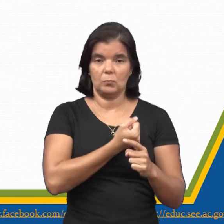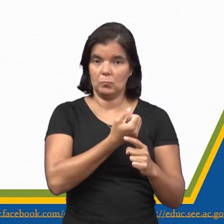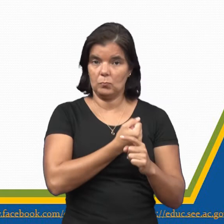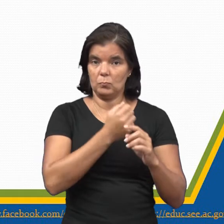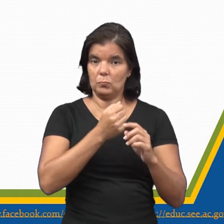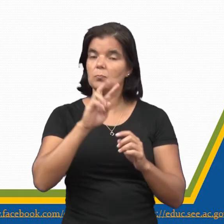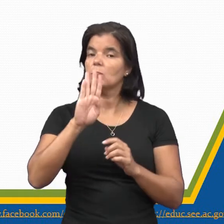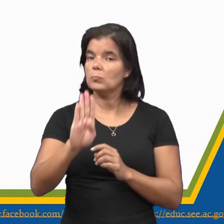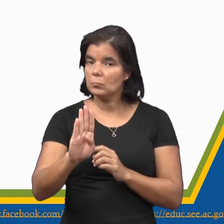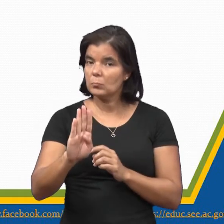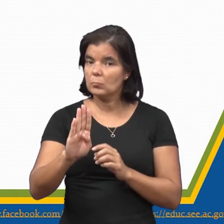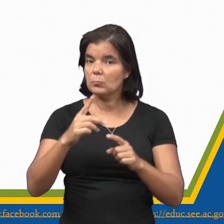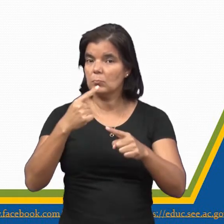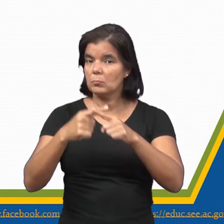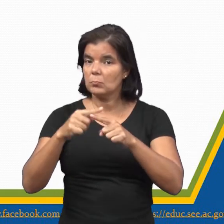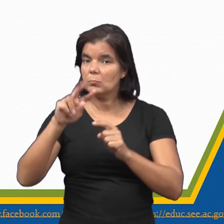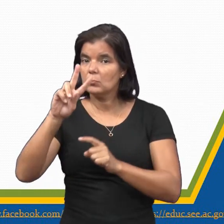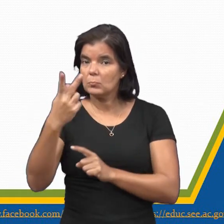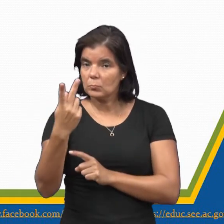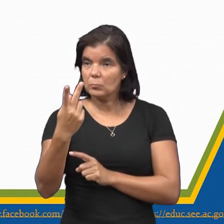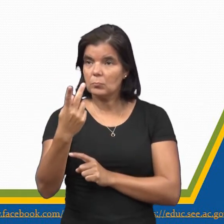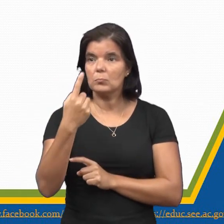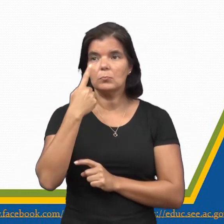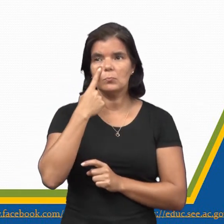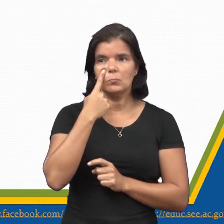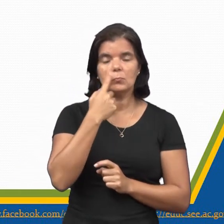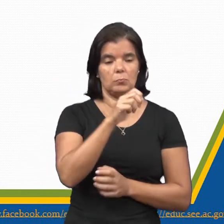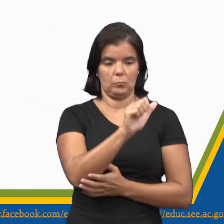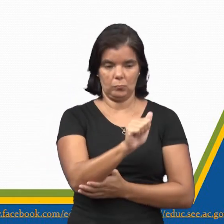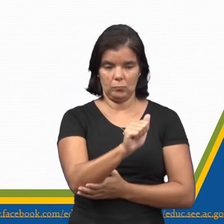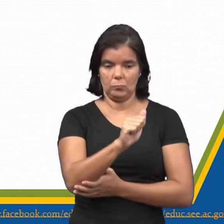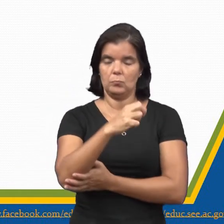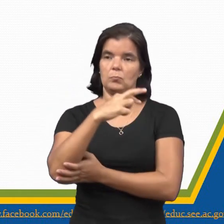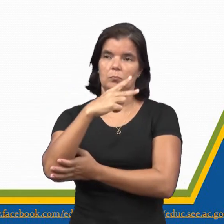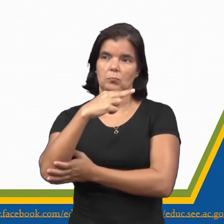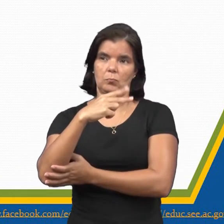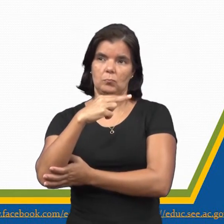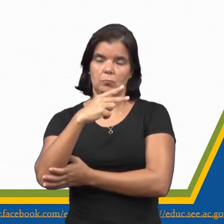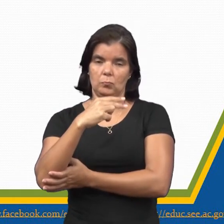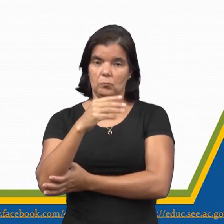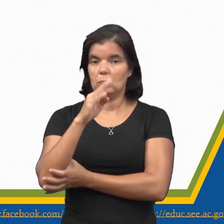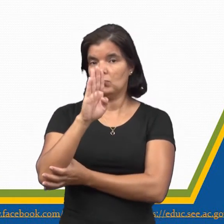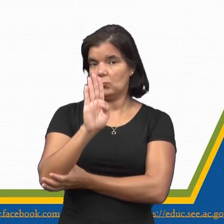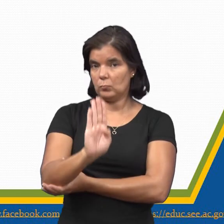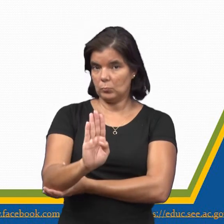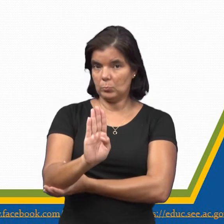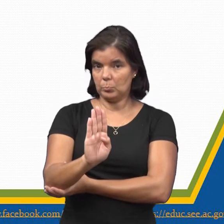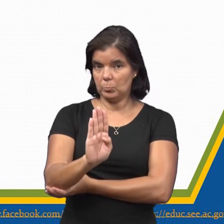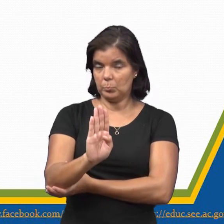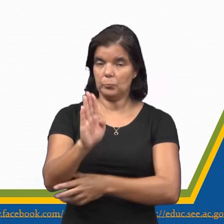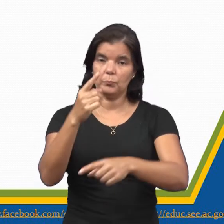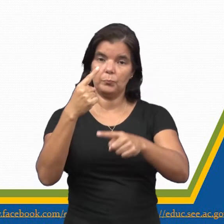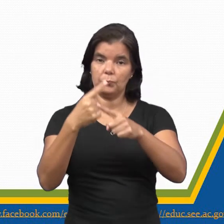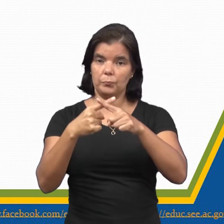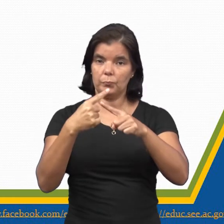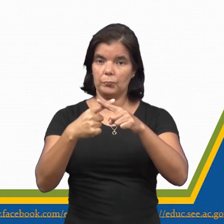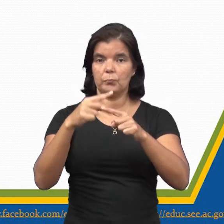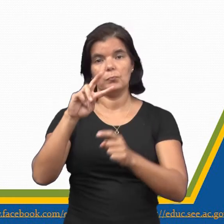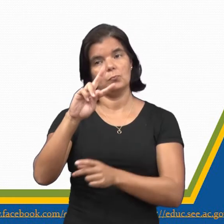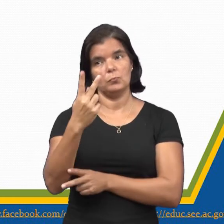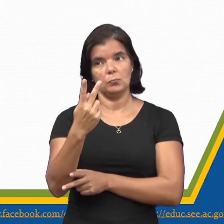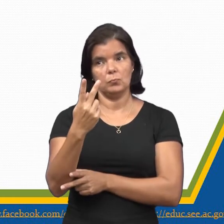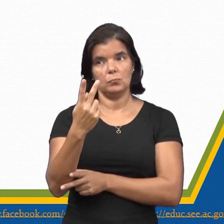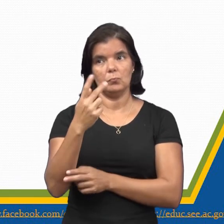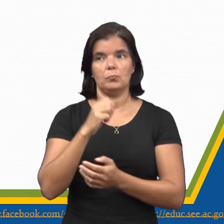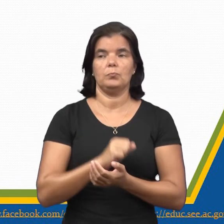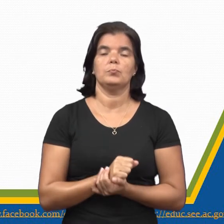altura. Então aqui eu tenho a fórmula, né? A área do retângulo é o produto entre a base e a